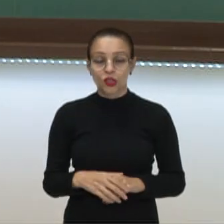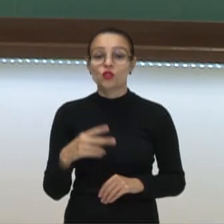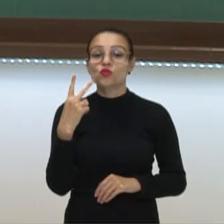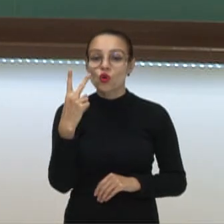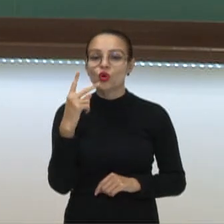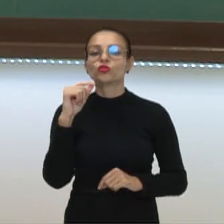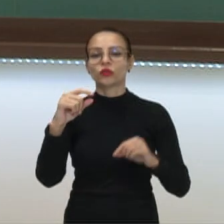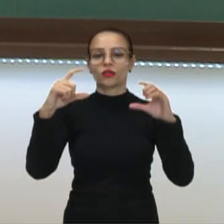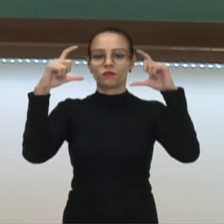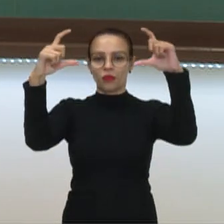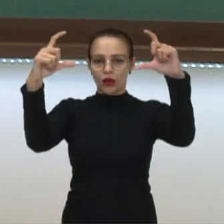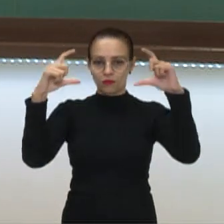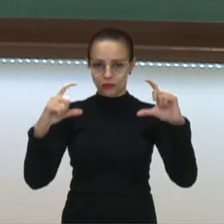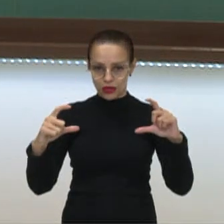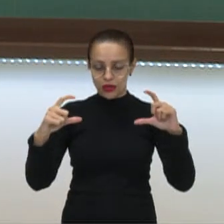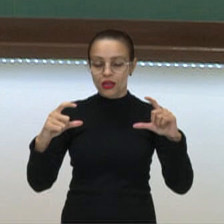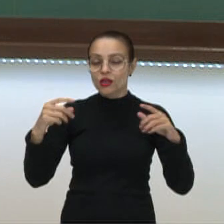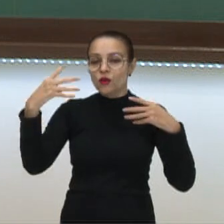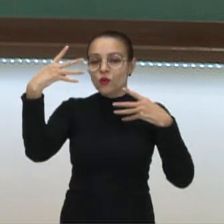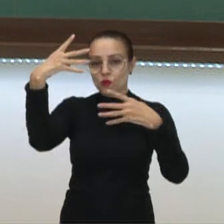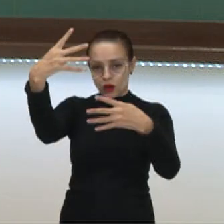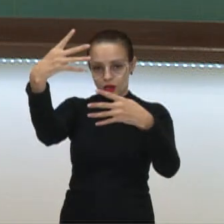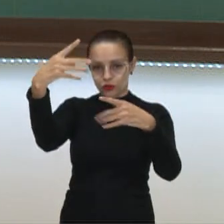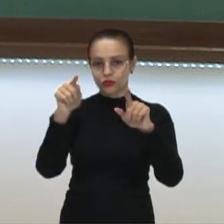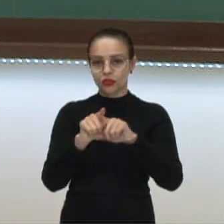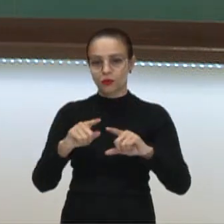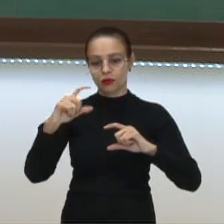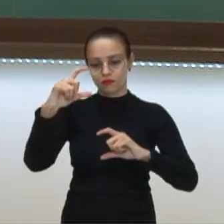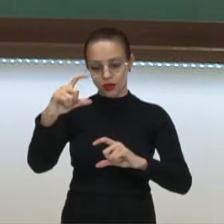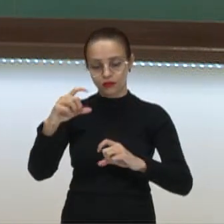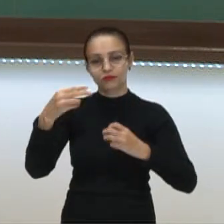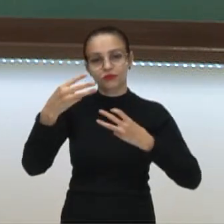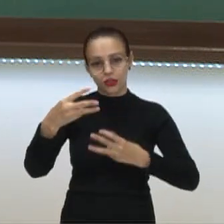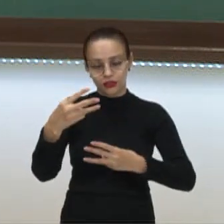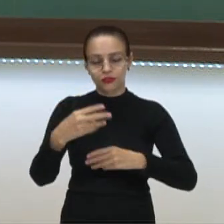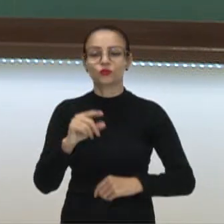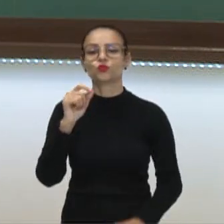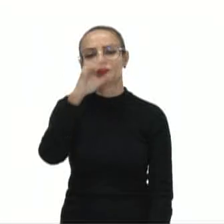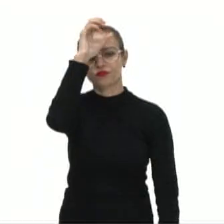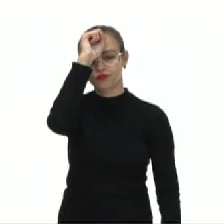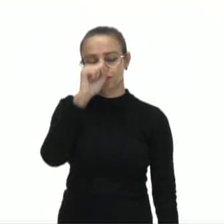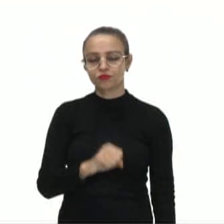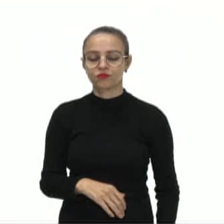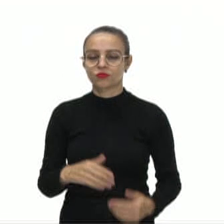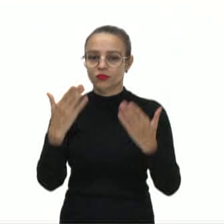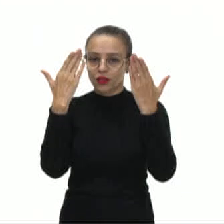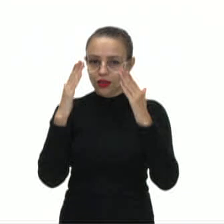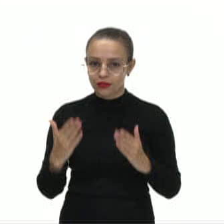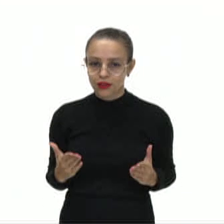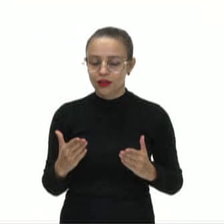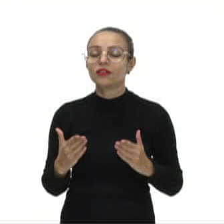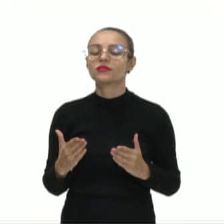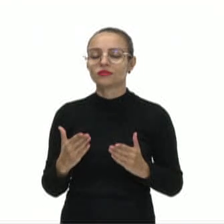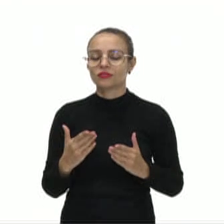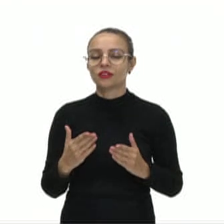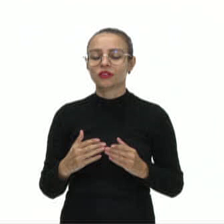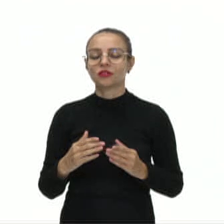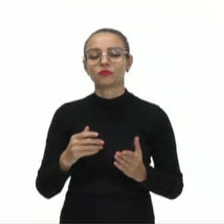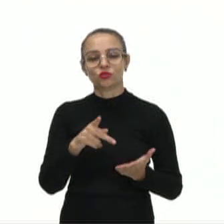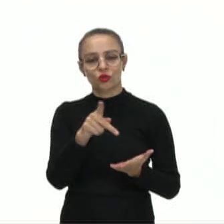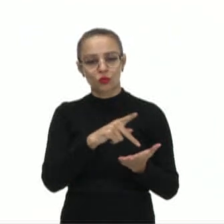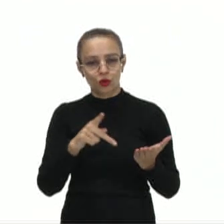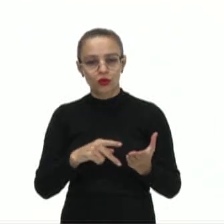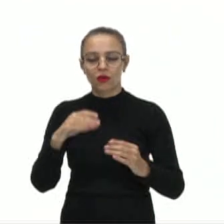quartetos e 2 tercetos. O que aprendemos? Analisamos o poema Cântico de Calvário, de